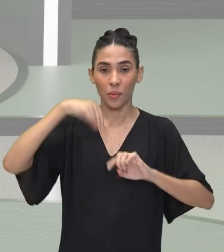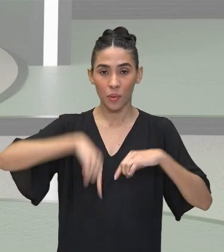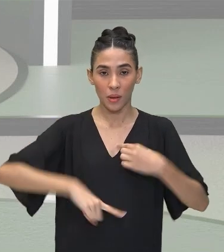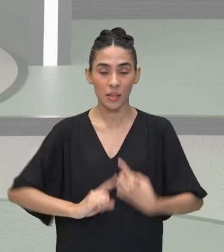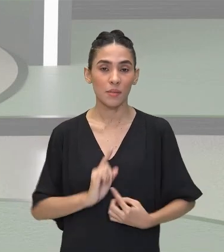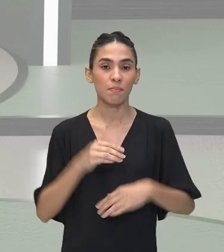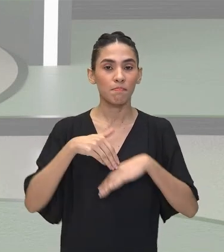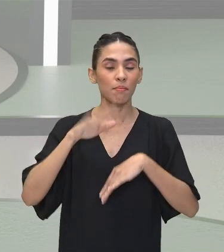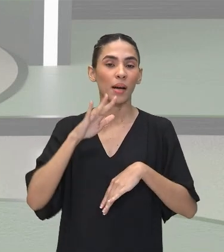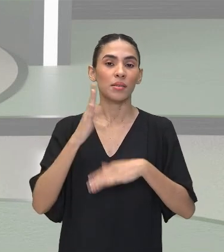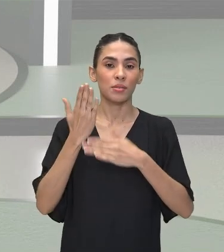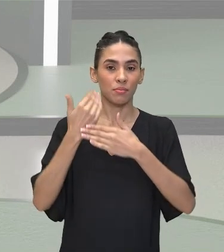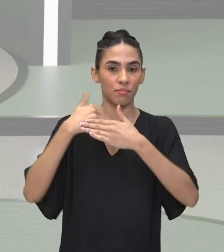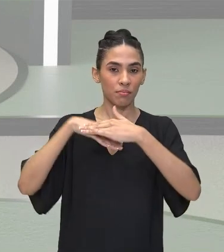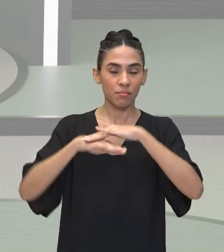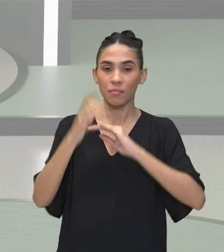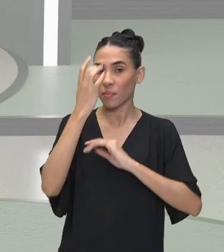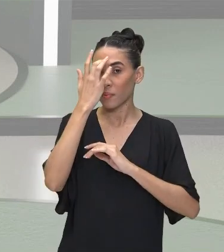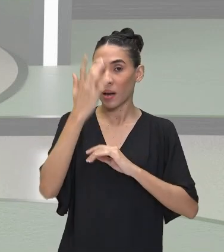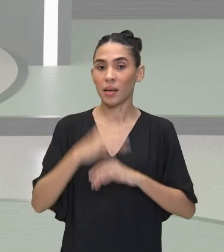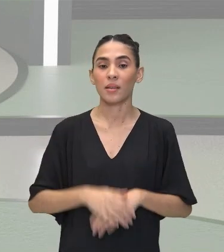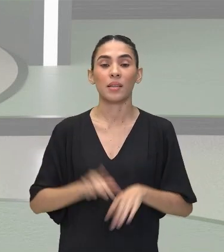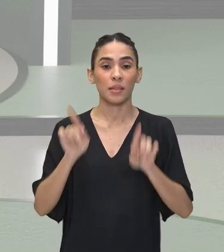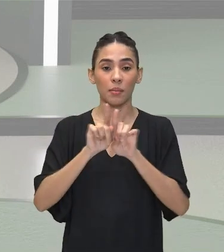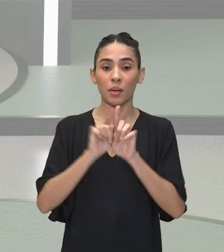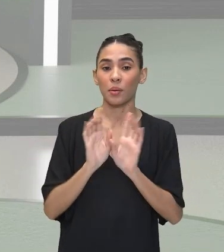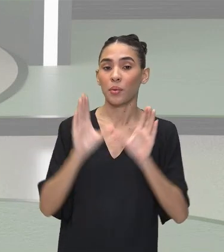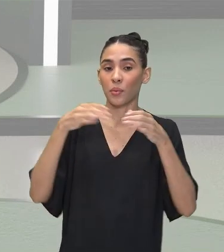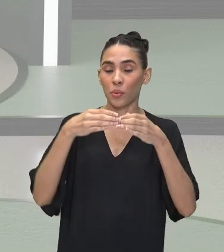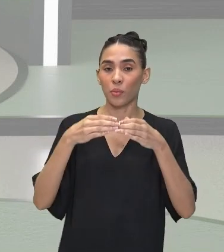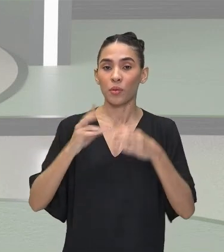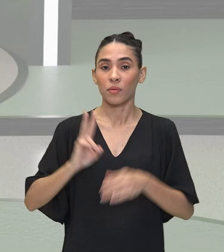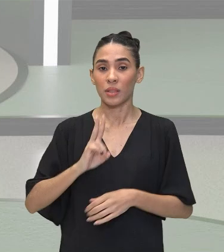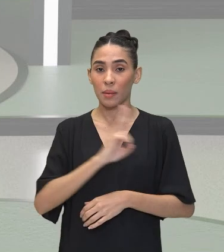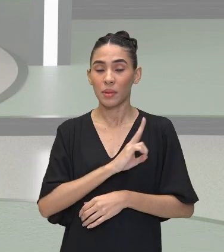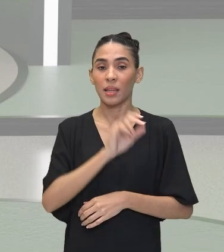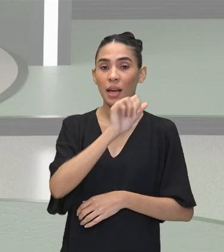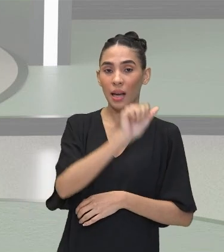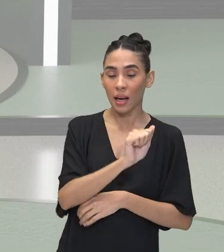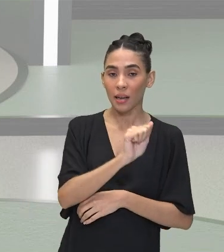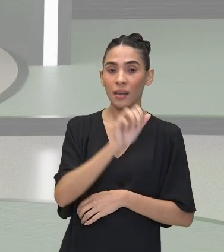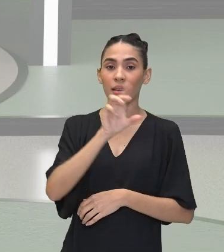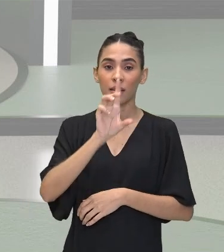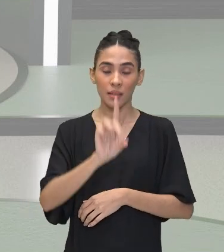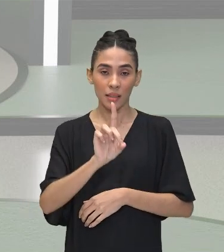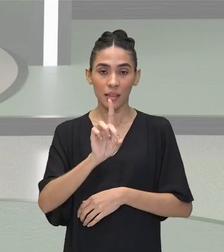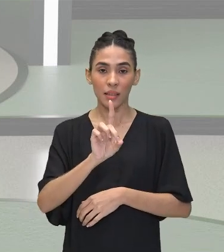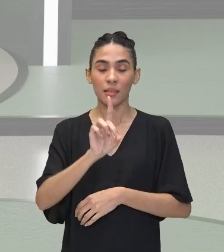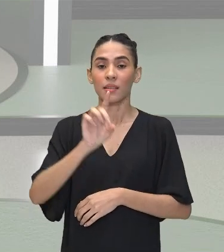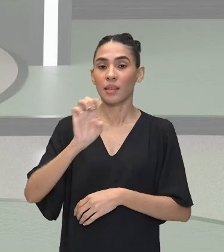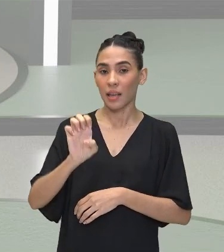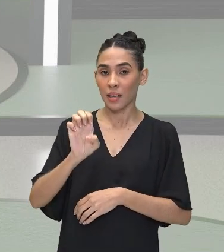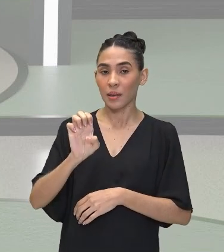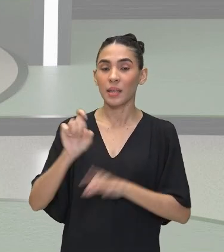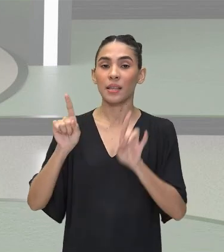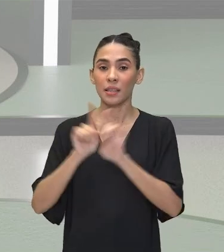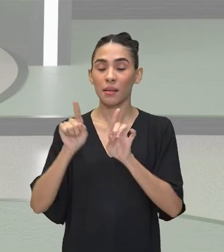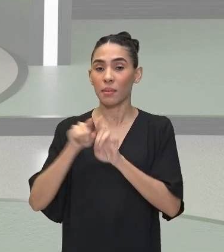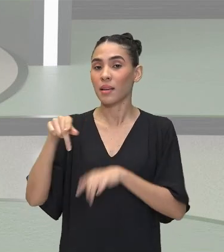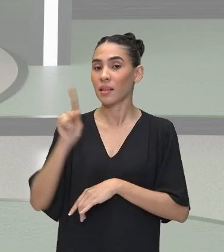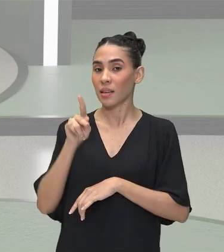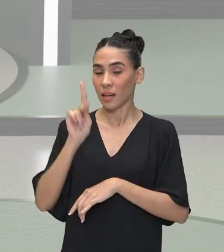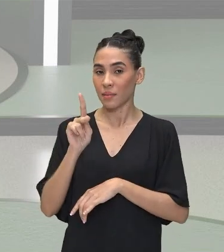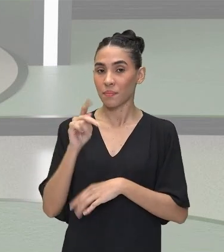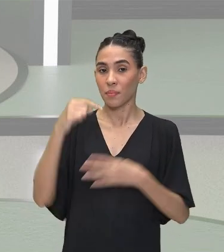de armazenar. E fazem parte desse grupo a vitamina A, a vitamina D, a vitamina E e a vitamina K. São